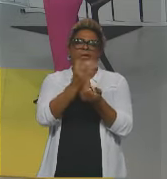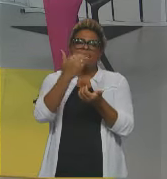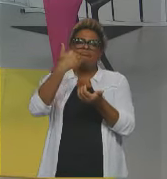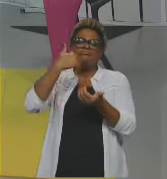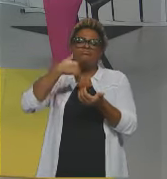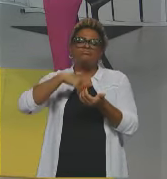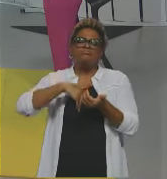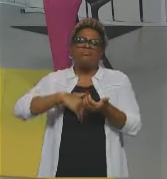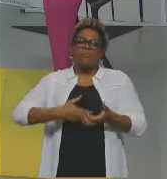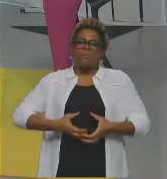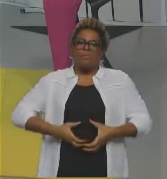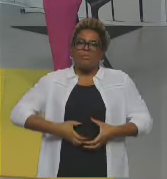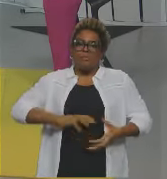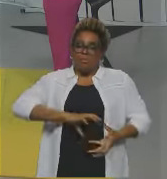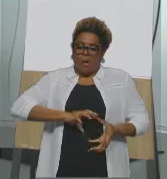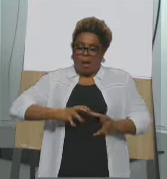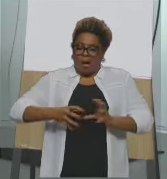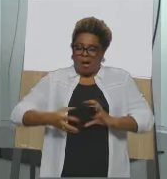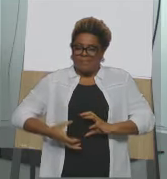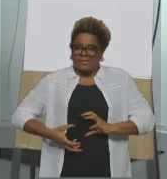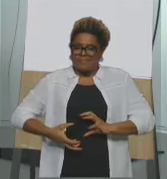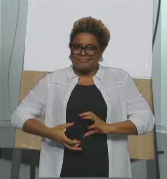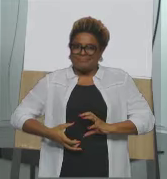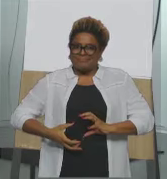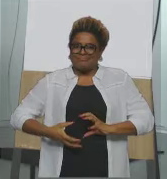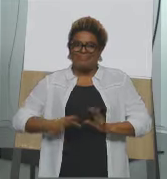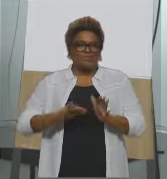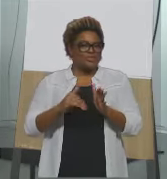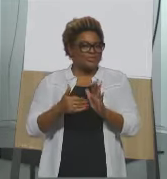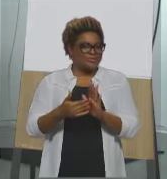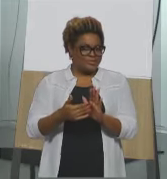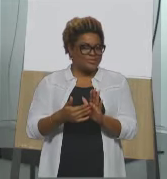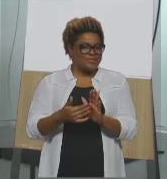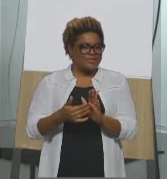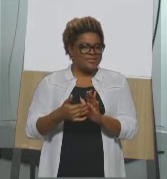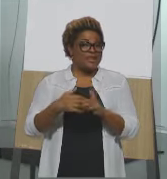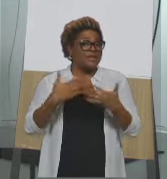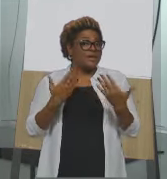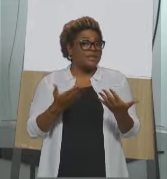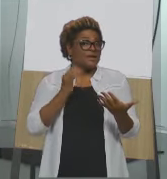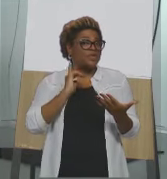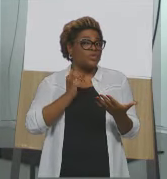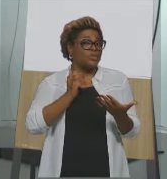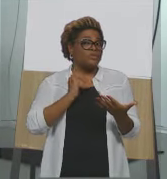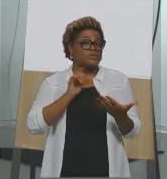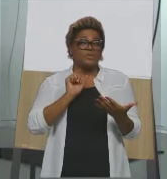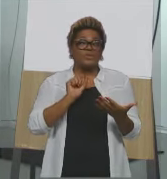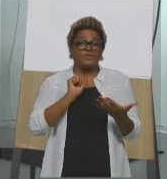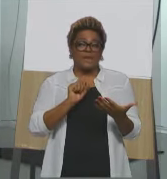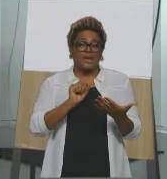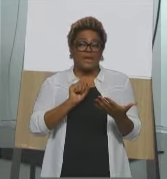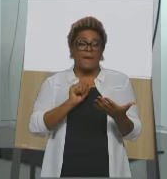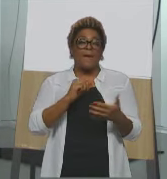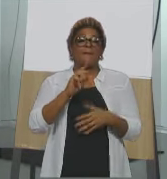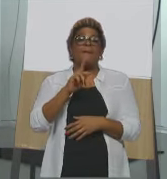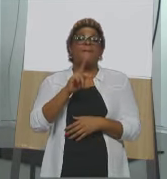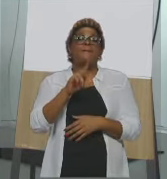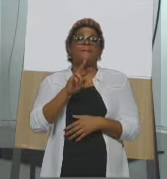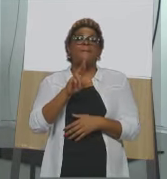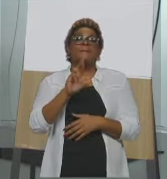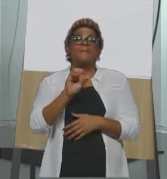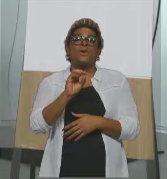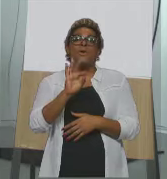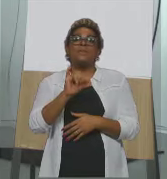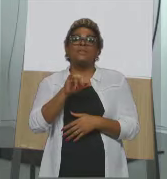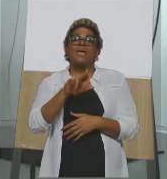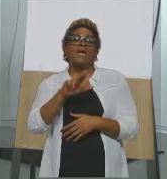estômago e aquelas proteínas vão ser quebradas. Então, eu vou dizer que essas proteínas, elas são captadas